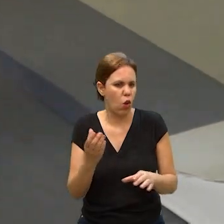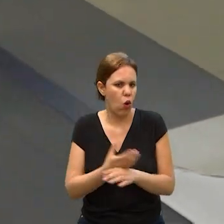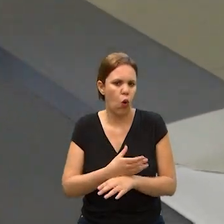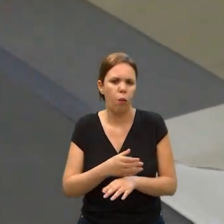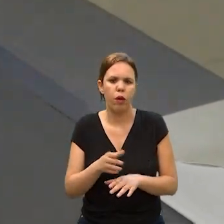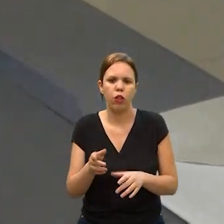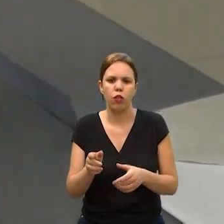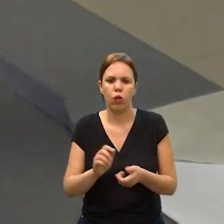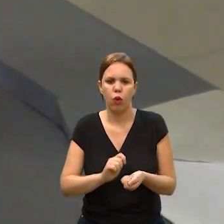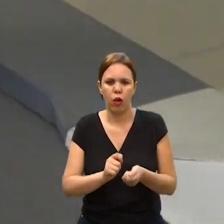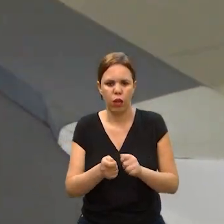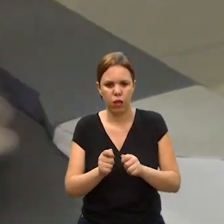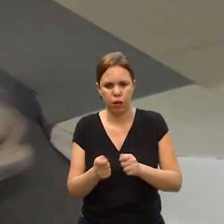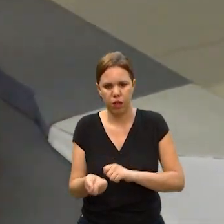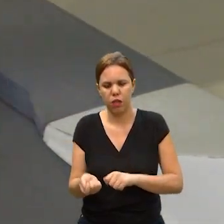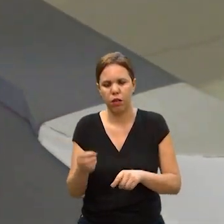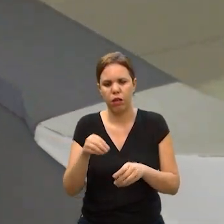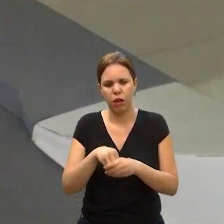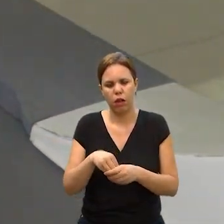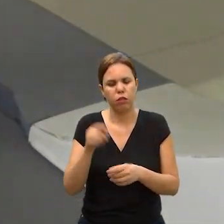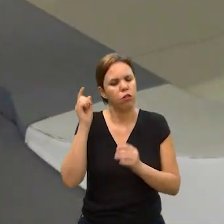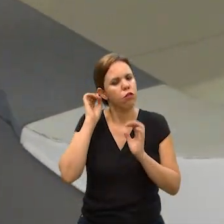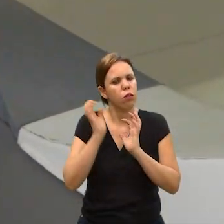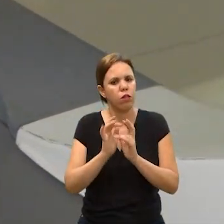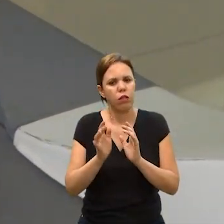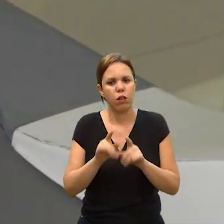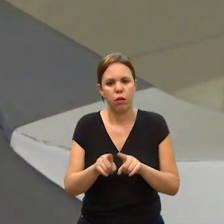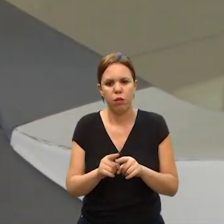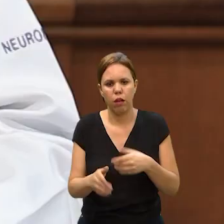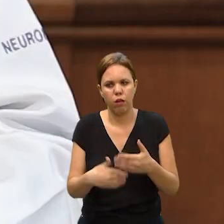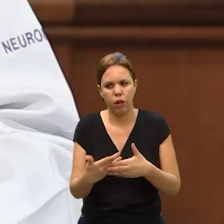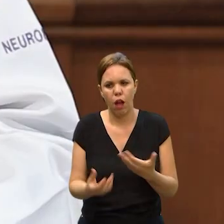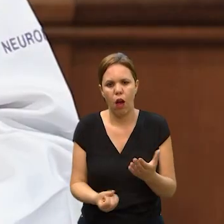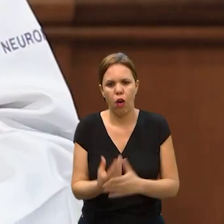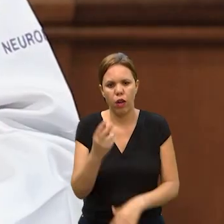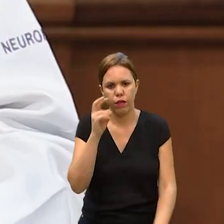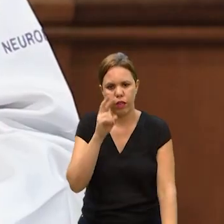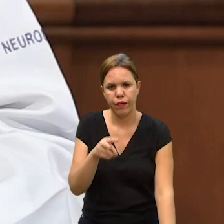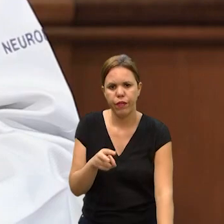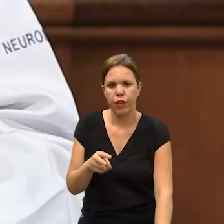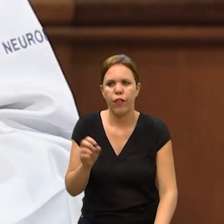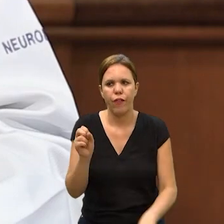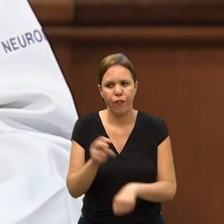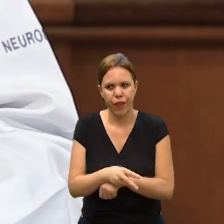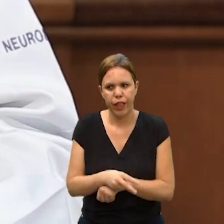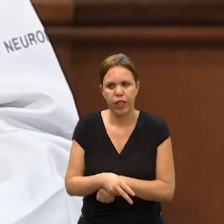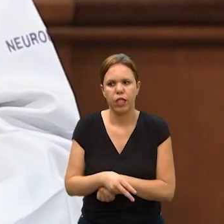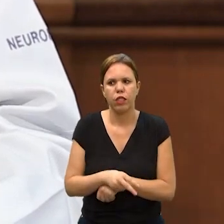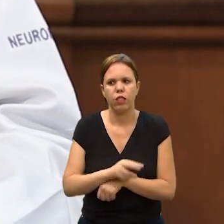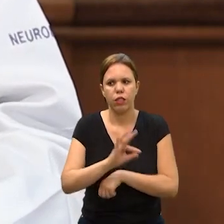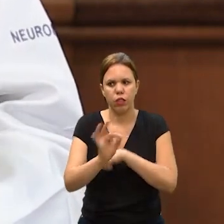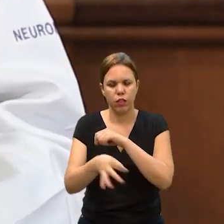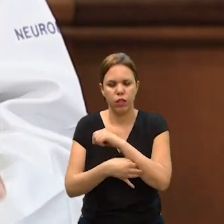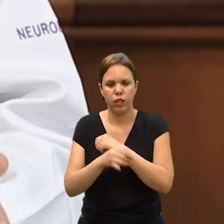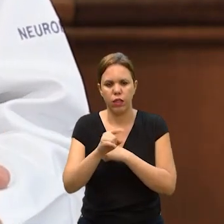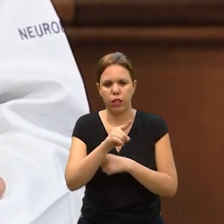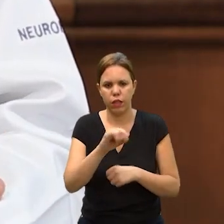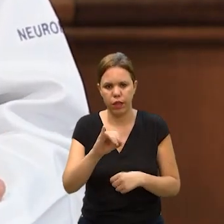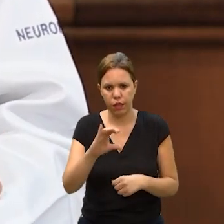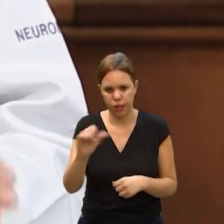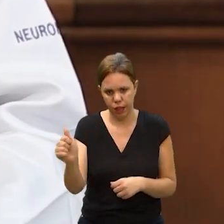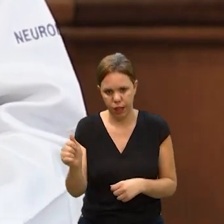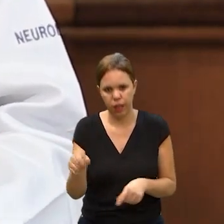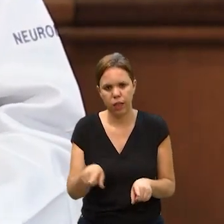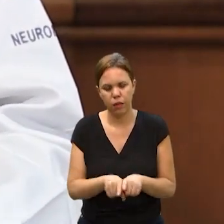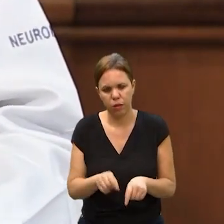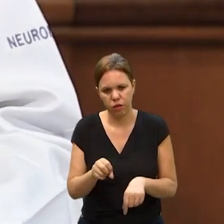agressão no sistema nervoso central, como recentemente você viu falar em Zika, que é uma infecção que ocorre na gestação e causa malformação no